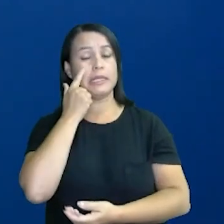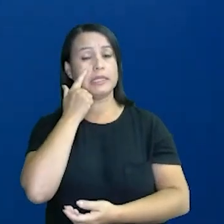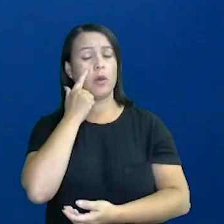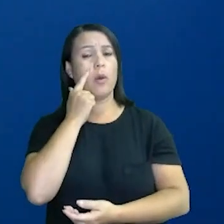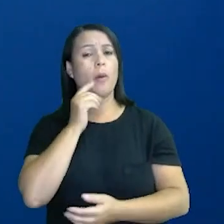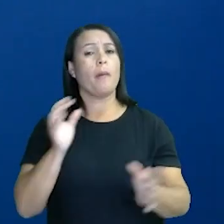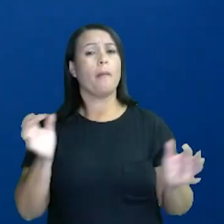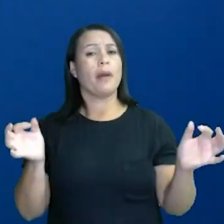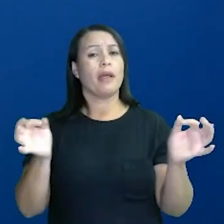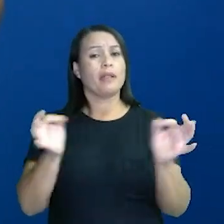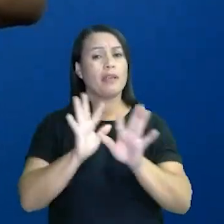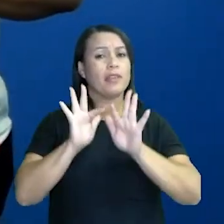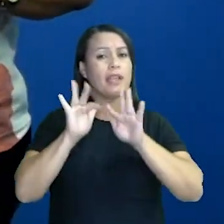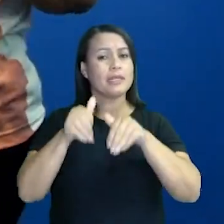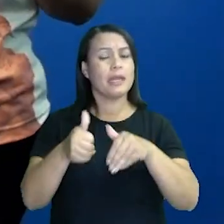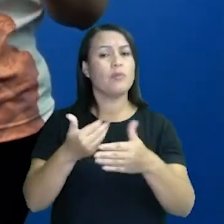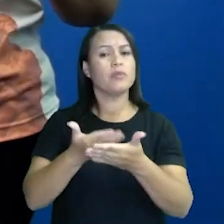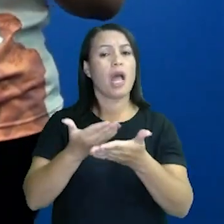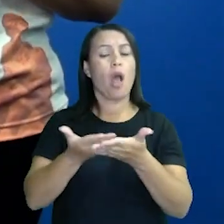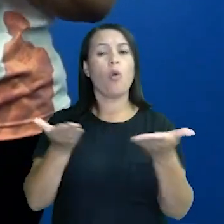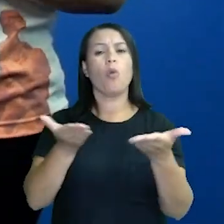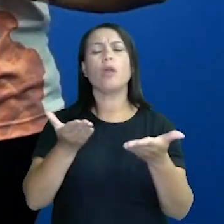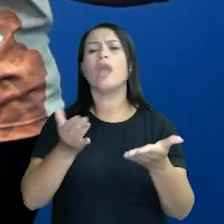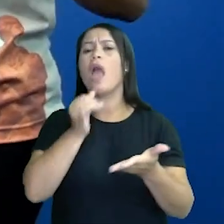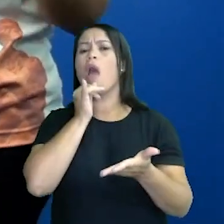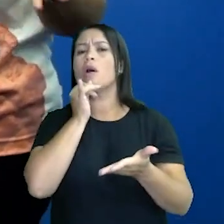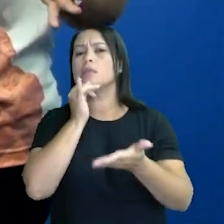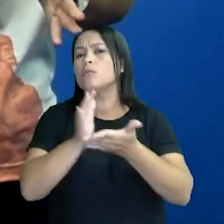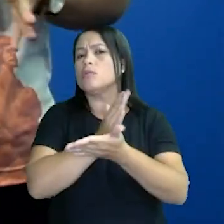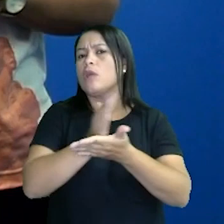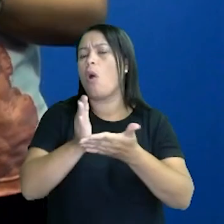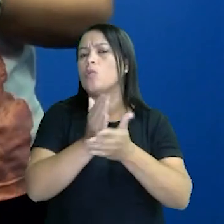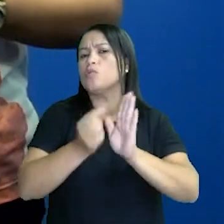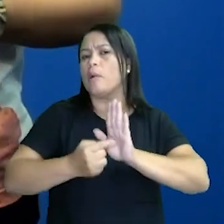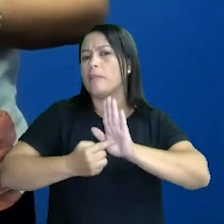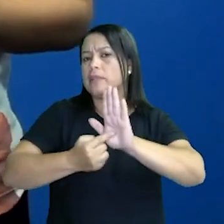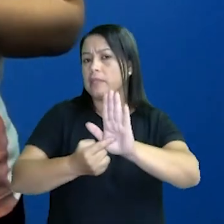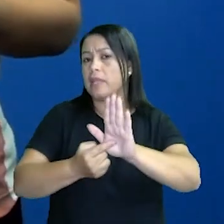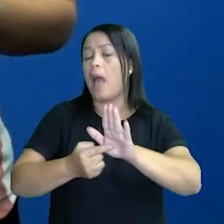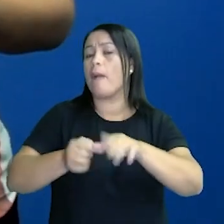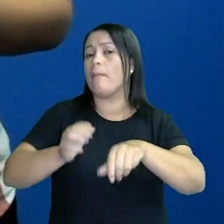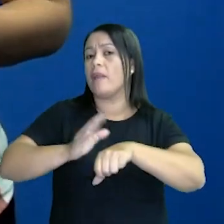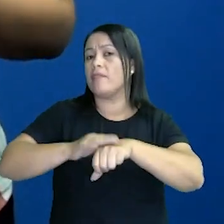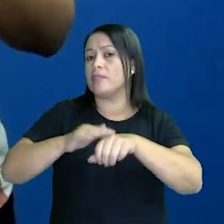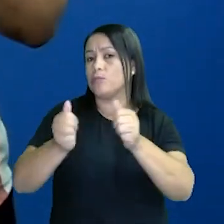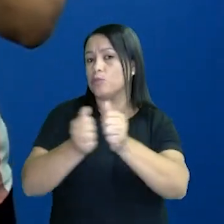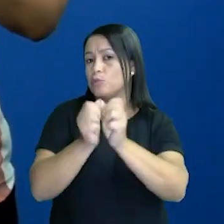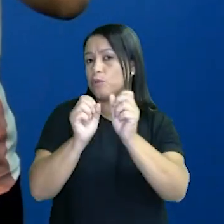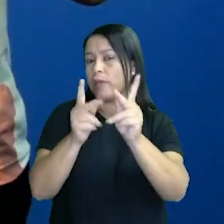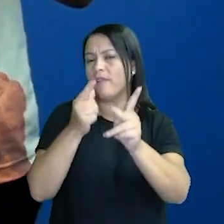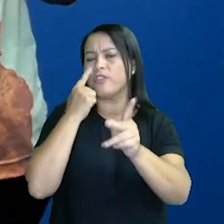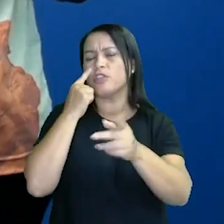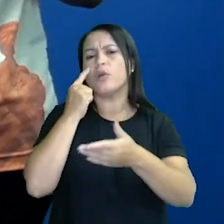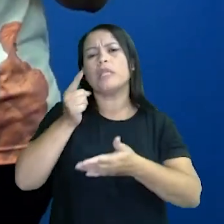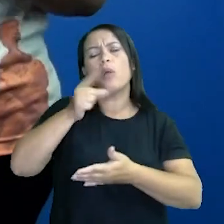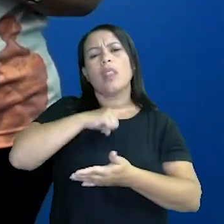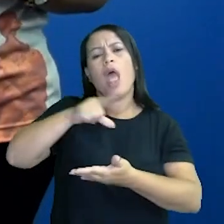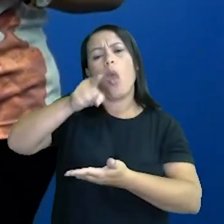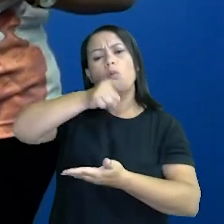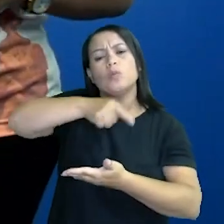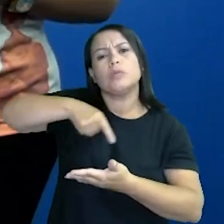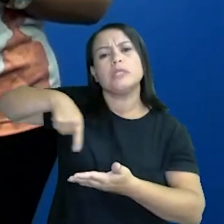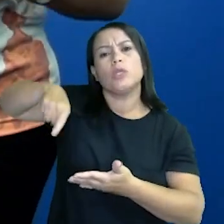para a gente fechar essa nossa aula, eu trouxe aqui alguns exemplos para a gente fazer juntos, ok? Então, eu trouxe esse